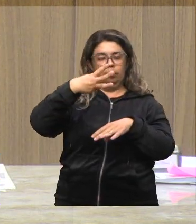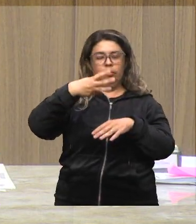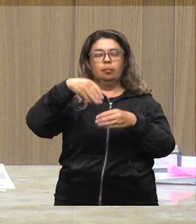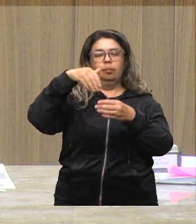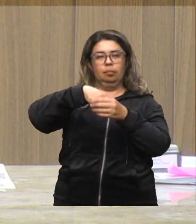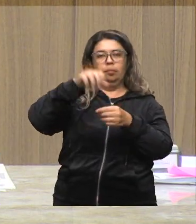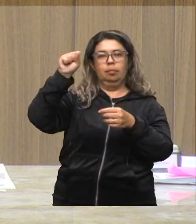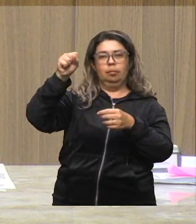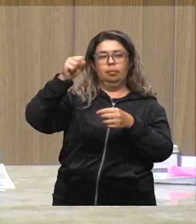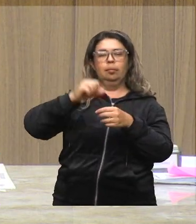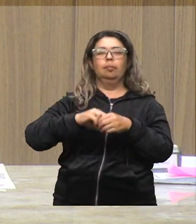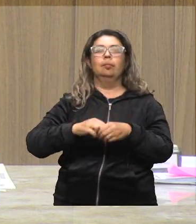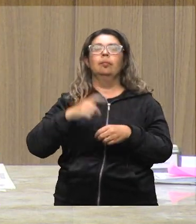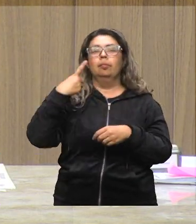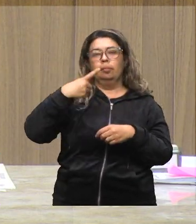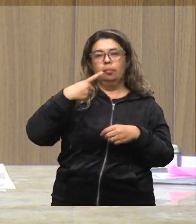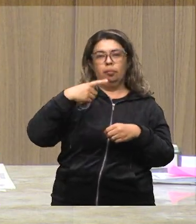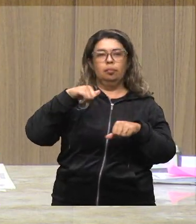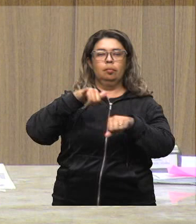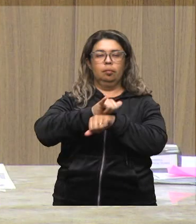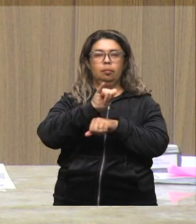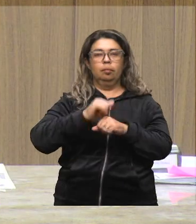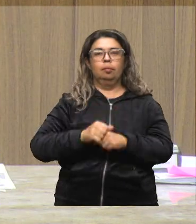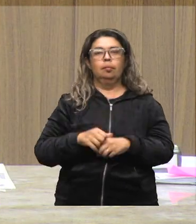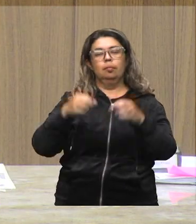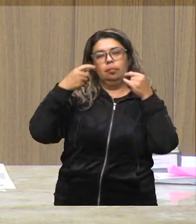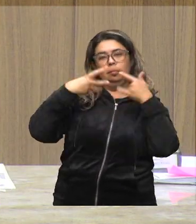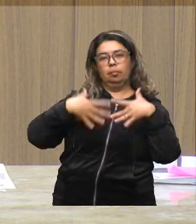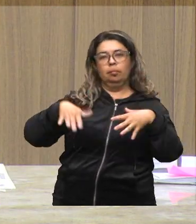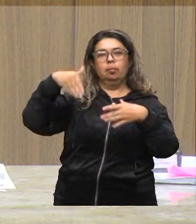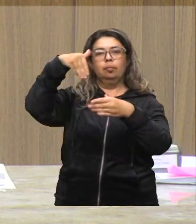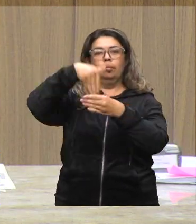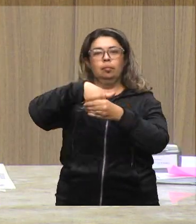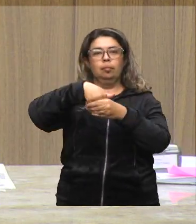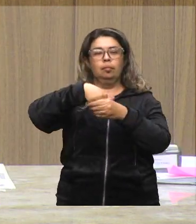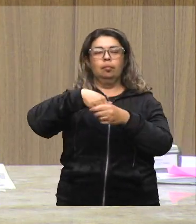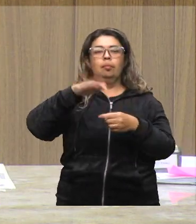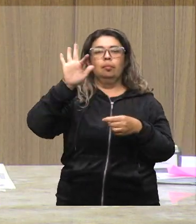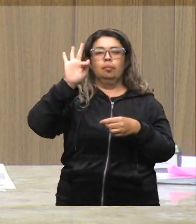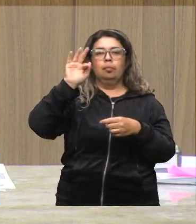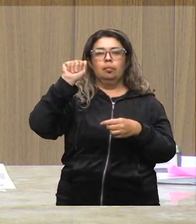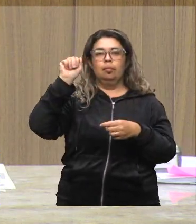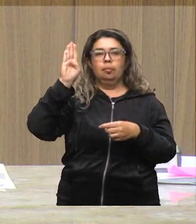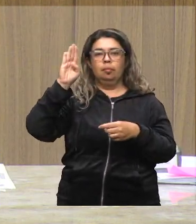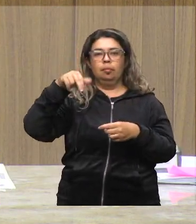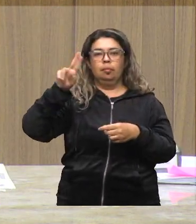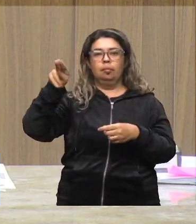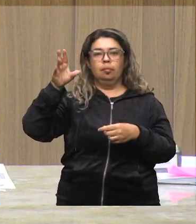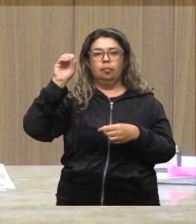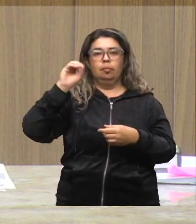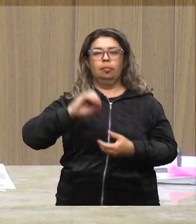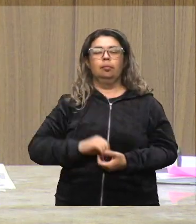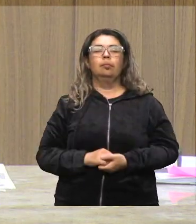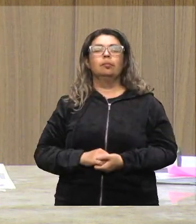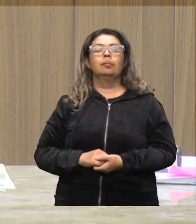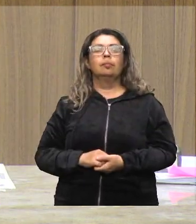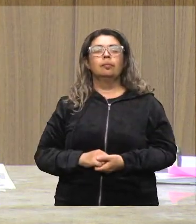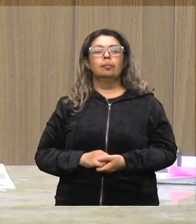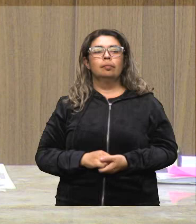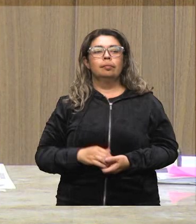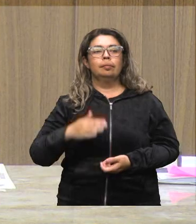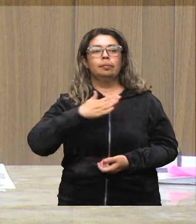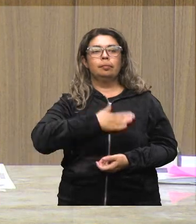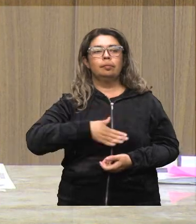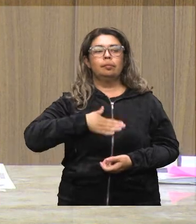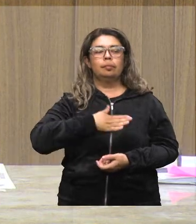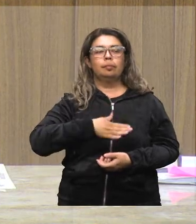votos favoráveis com uma ausência, com a declaração de voto do vereador Fabinho Alerta Verbal. Eu gostaria